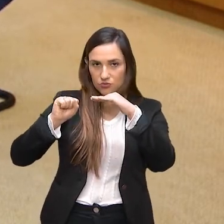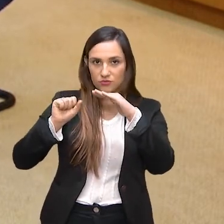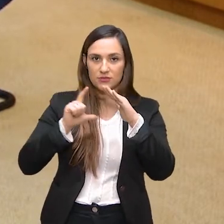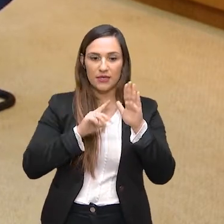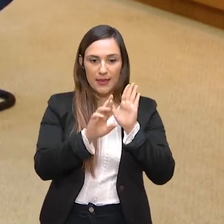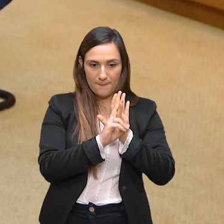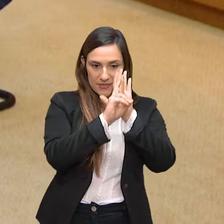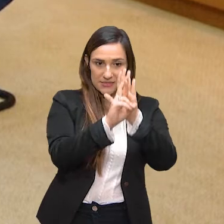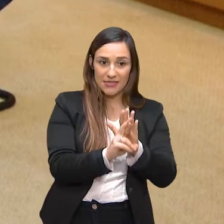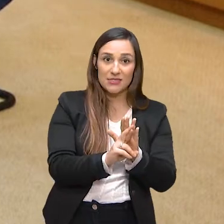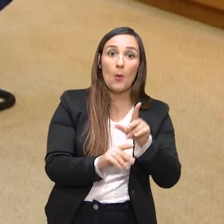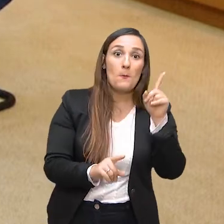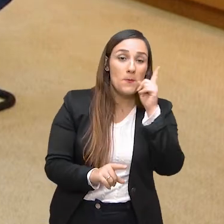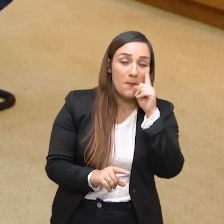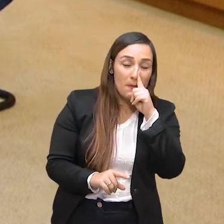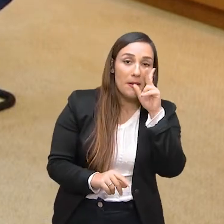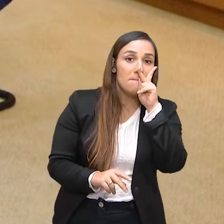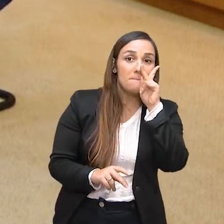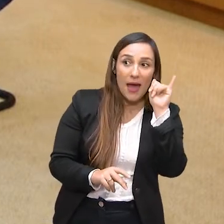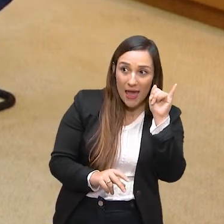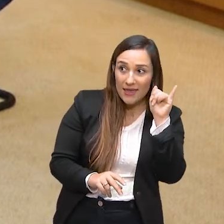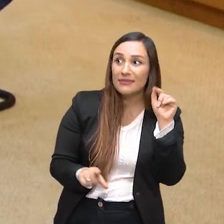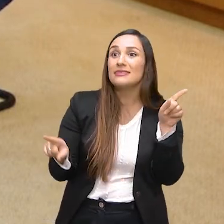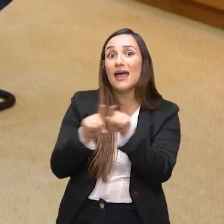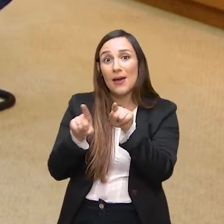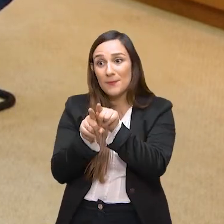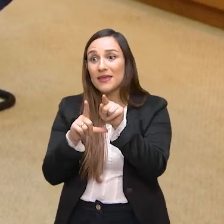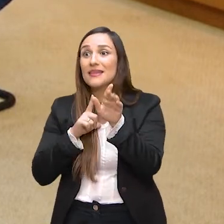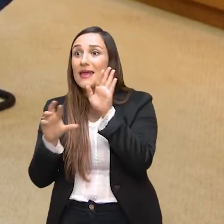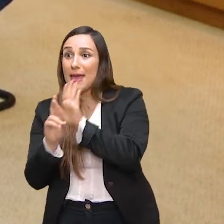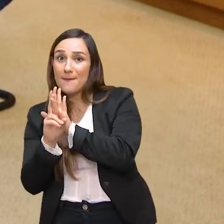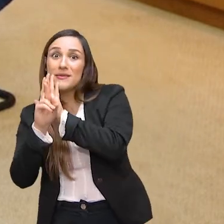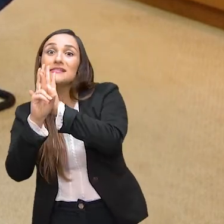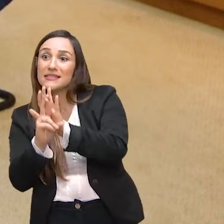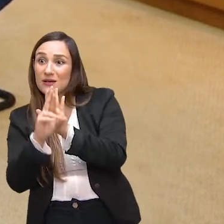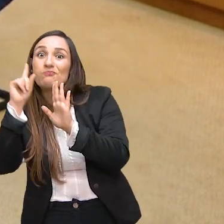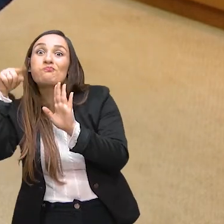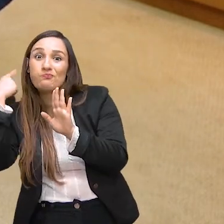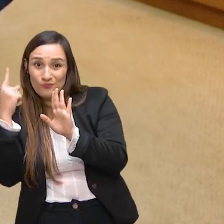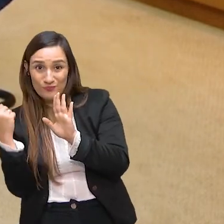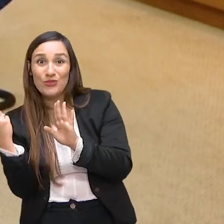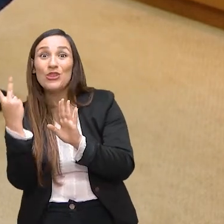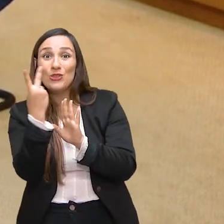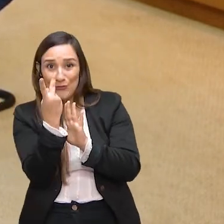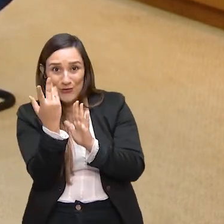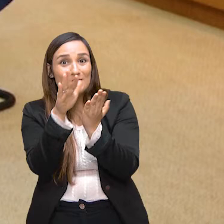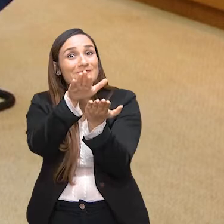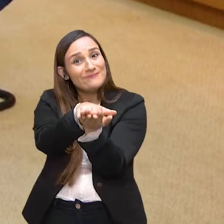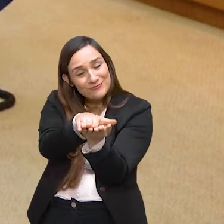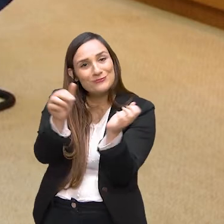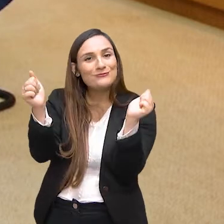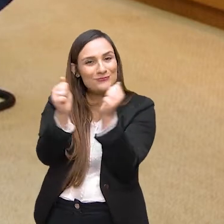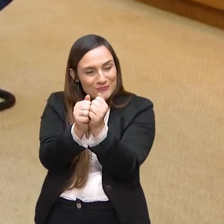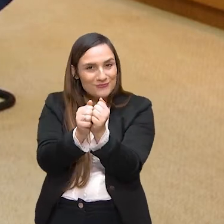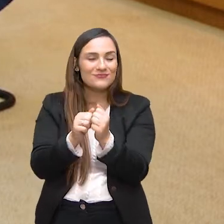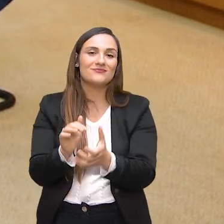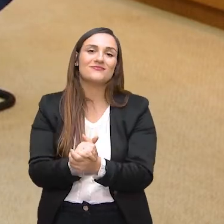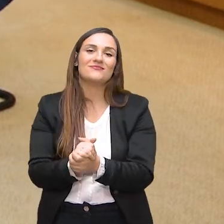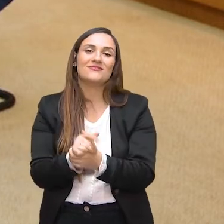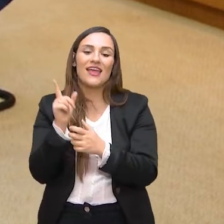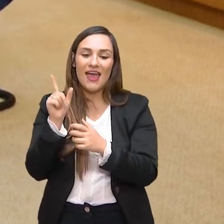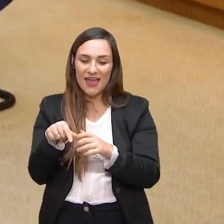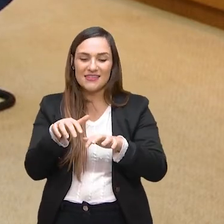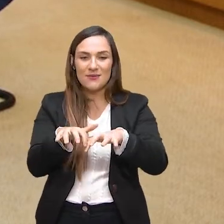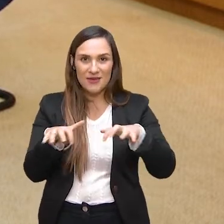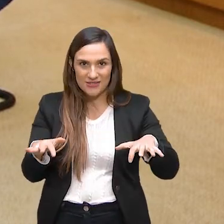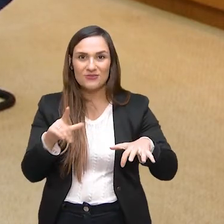aqui representado também pelo advogado fulano de tal. Então, há uma dupla representação. Então, isso é capacidade, e essa separação é feita